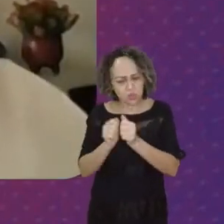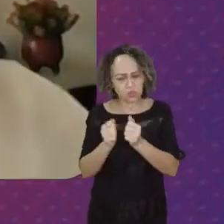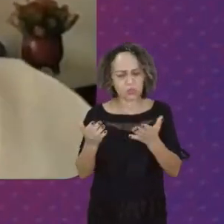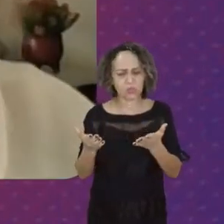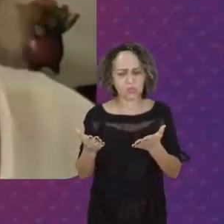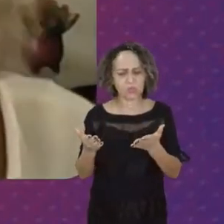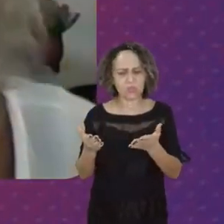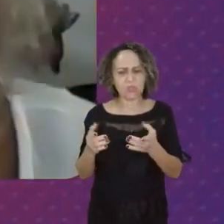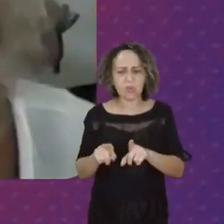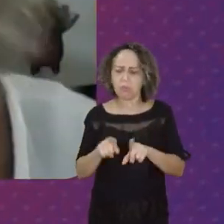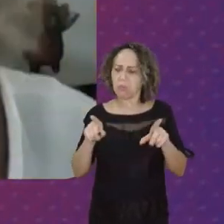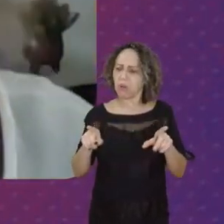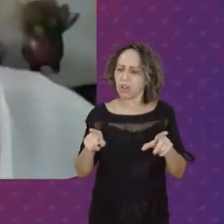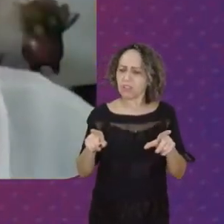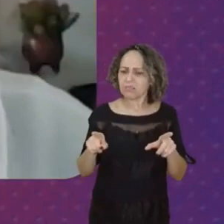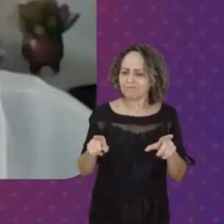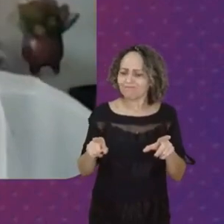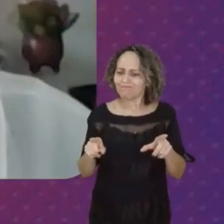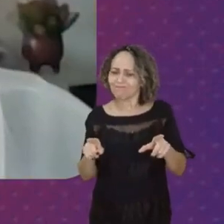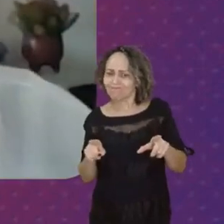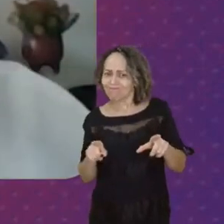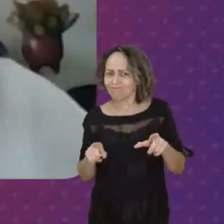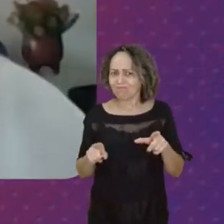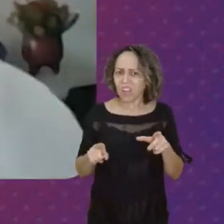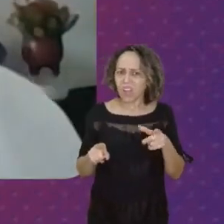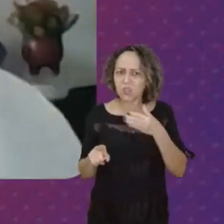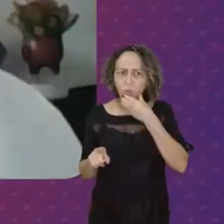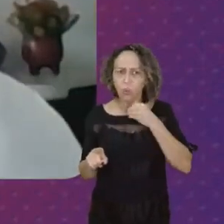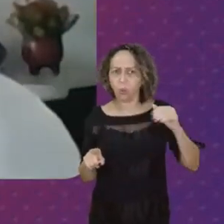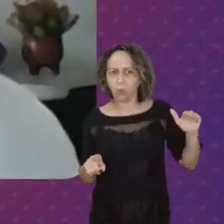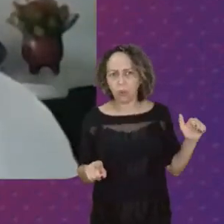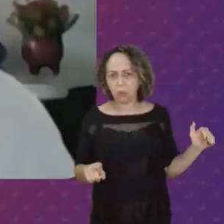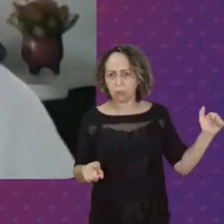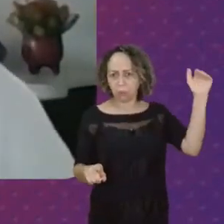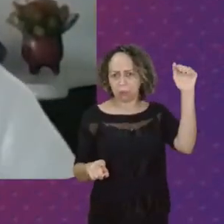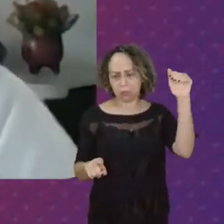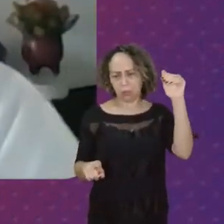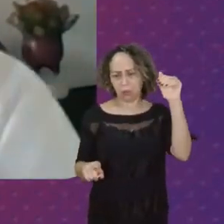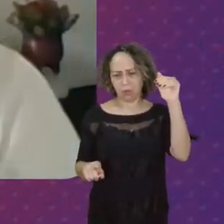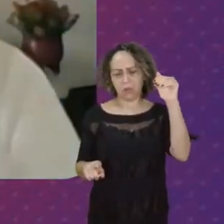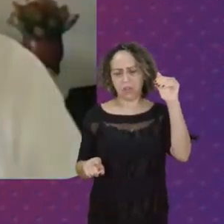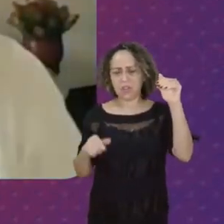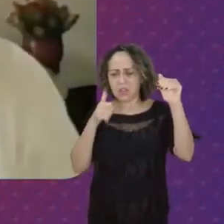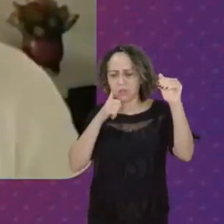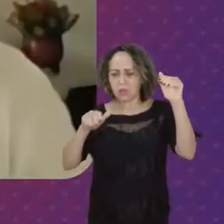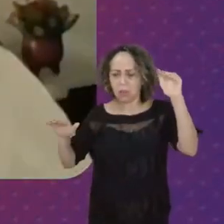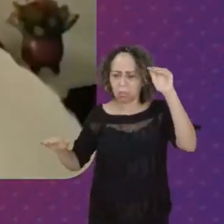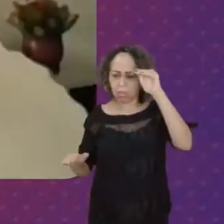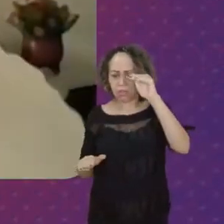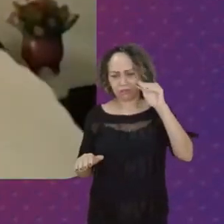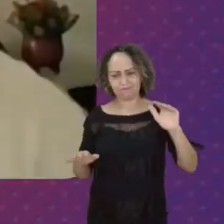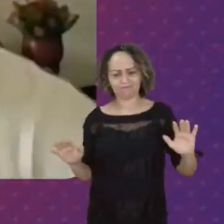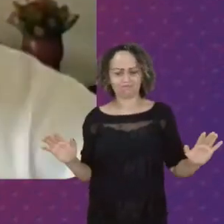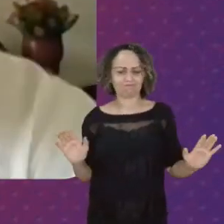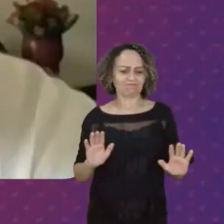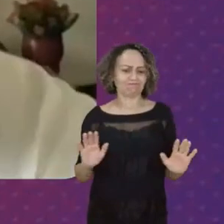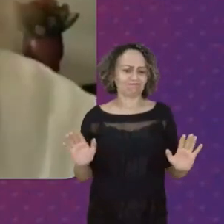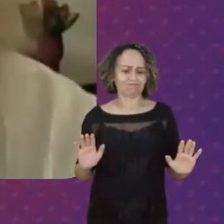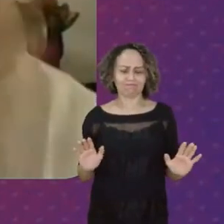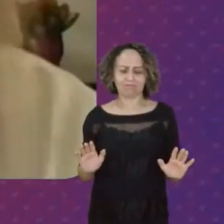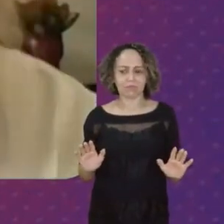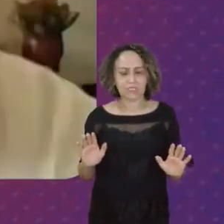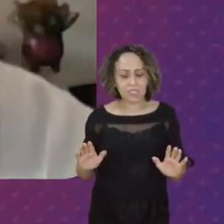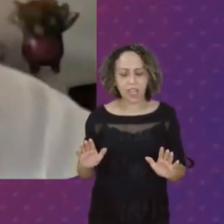partidária, mas estavam alijadas dos cargos de direção. Então, a política de cotas ela